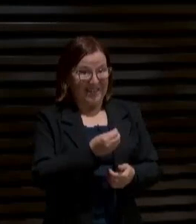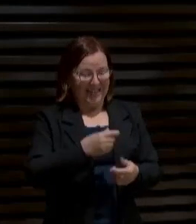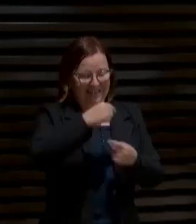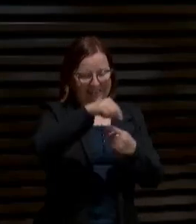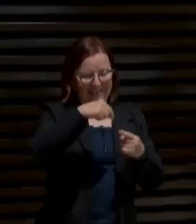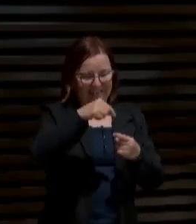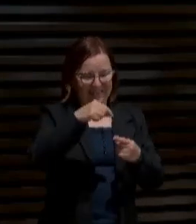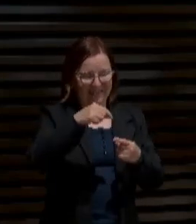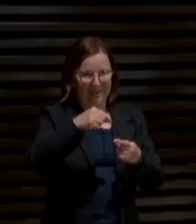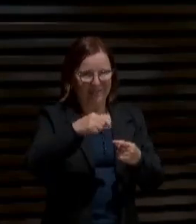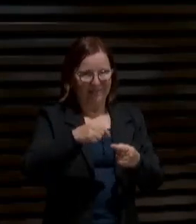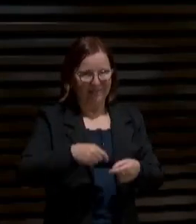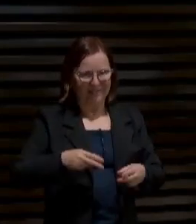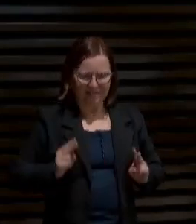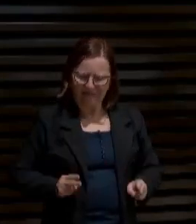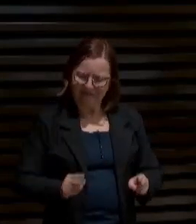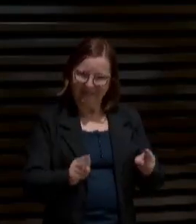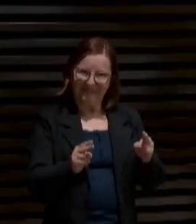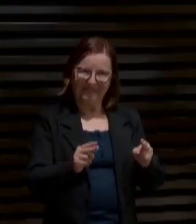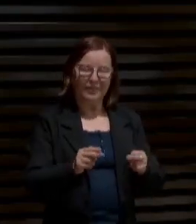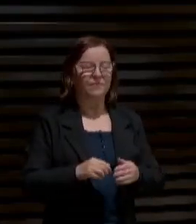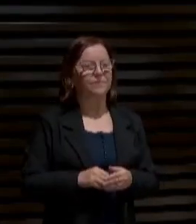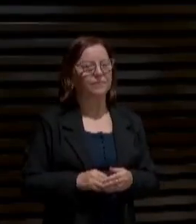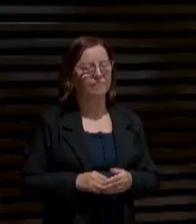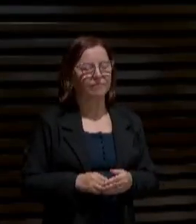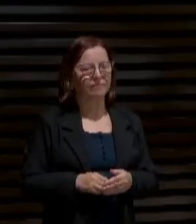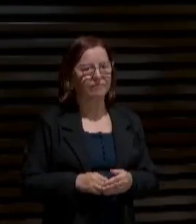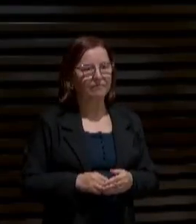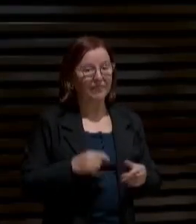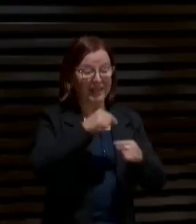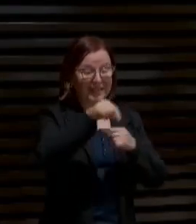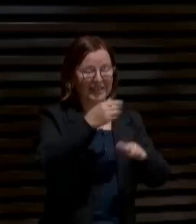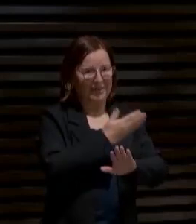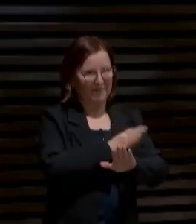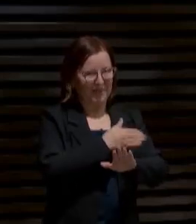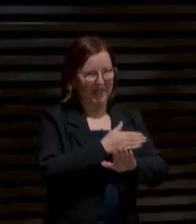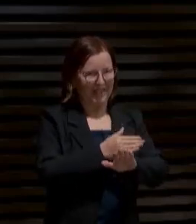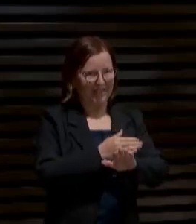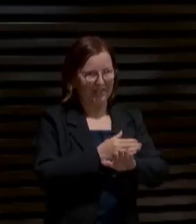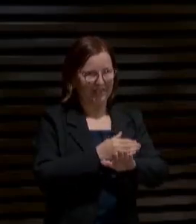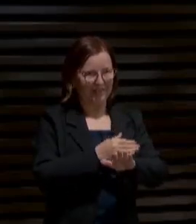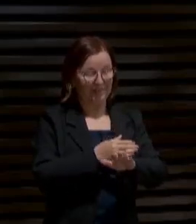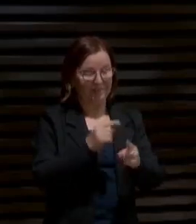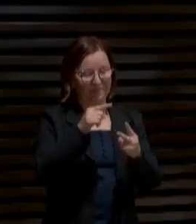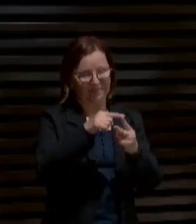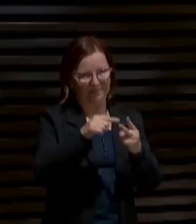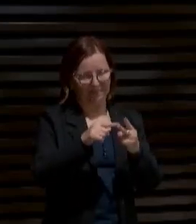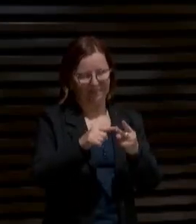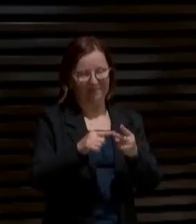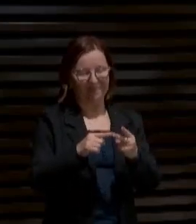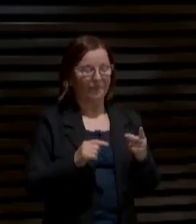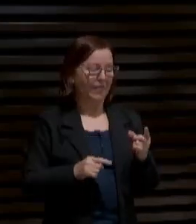permanente ela é crescente o boletim santidade na prática ocorre em duas frentes primeiro